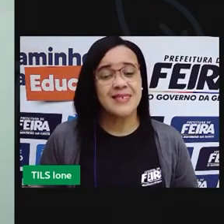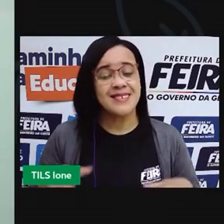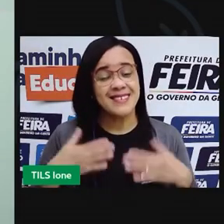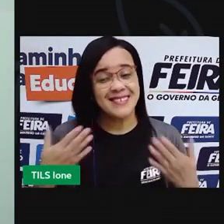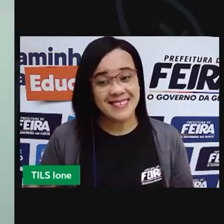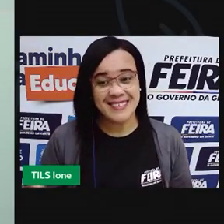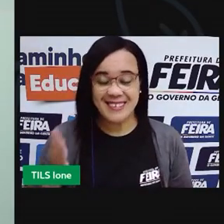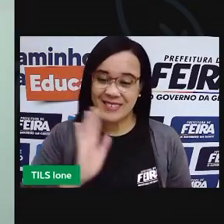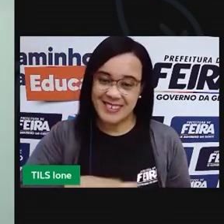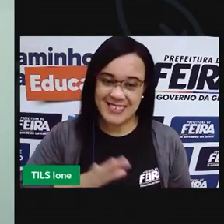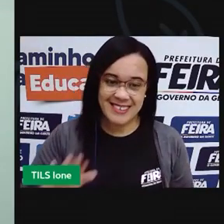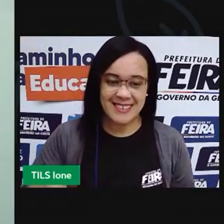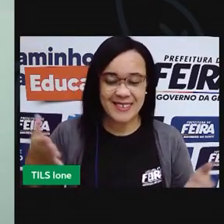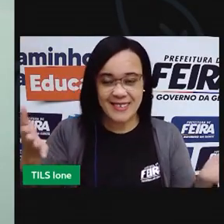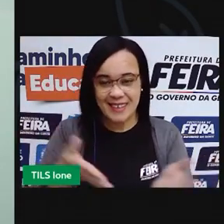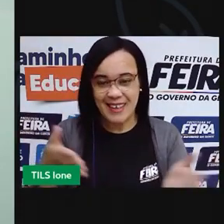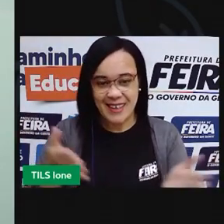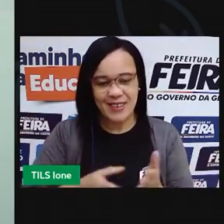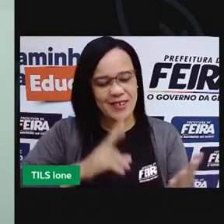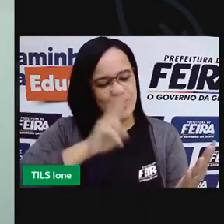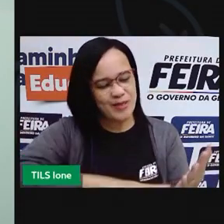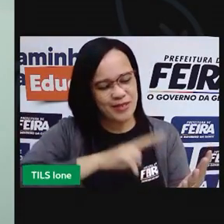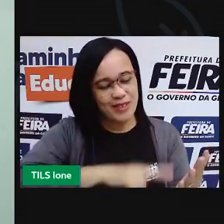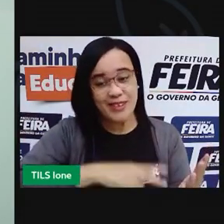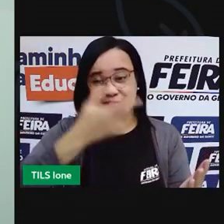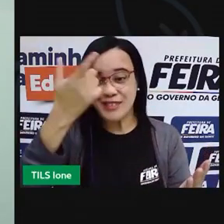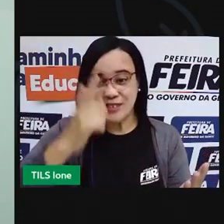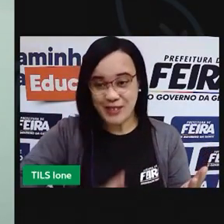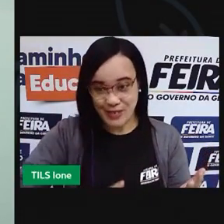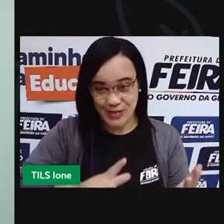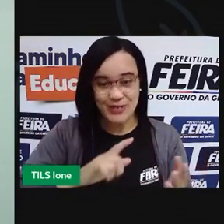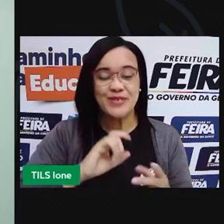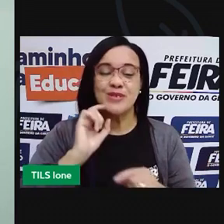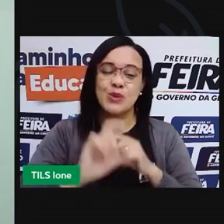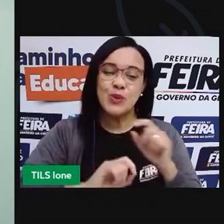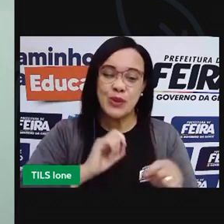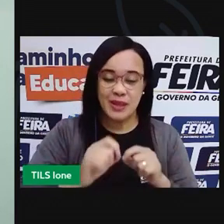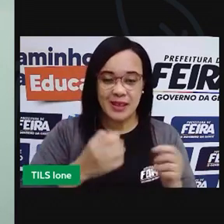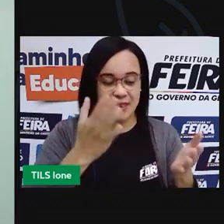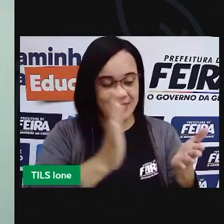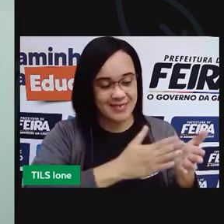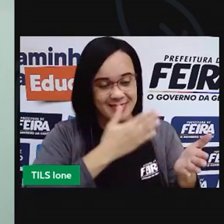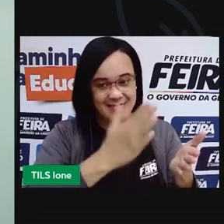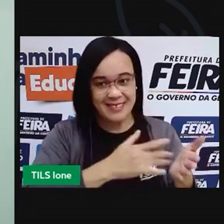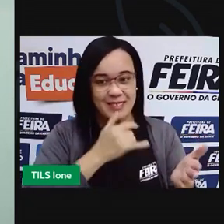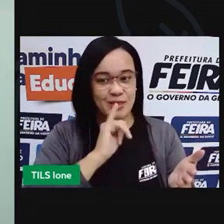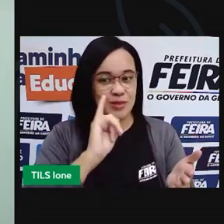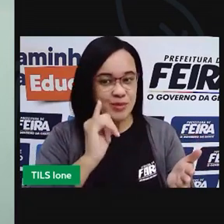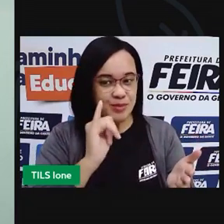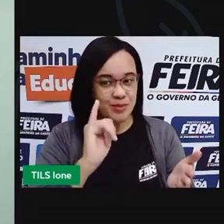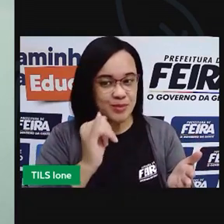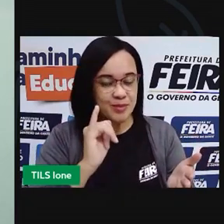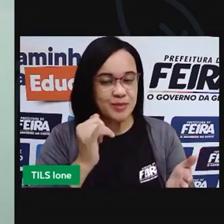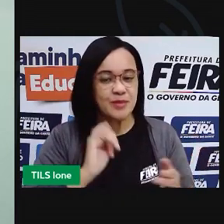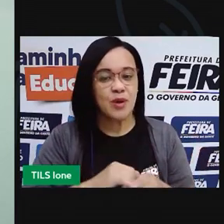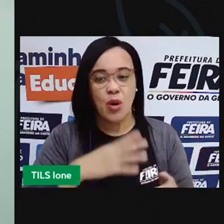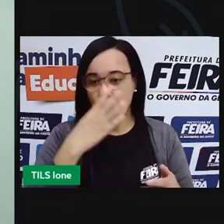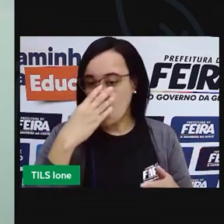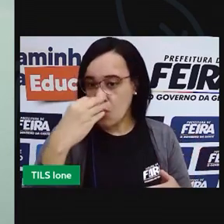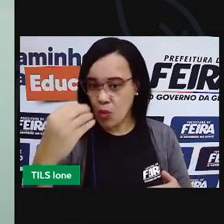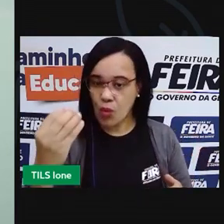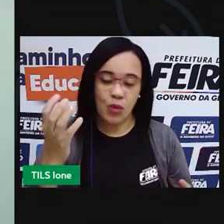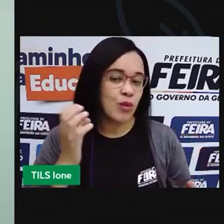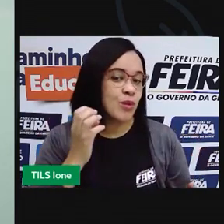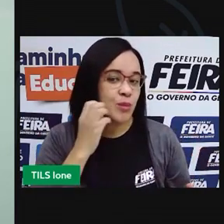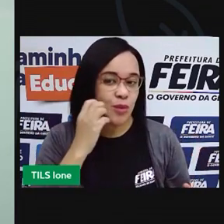Então, crianças, agora a gente vai fazer a leitura desse conto, O Lobo Não Morde, que é